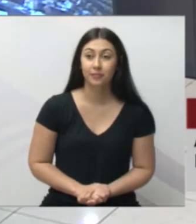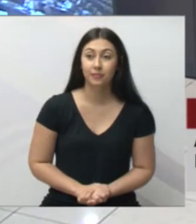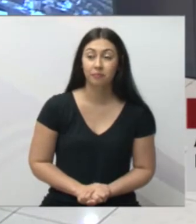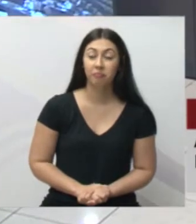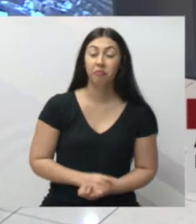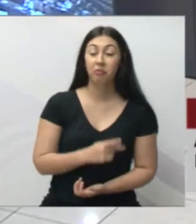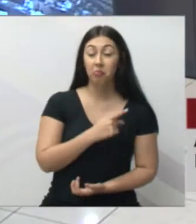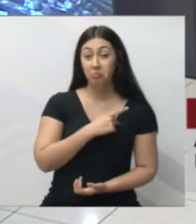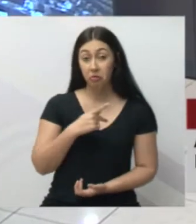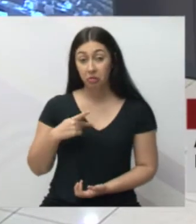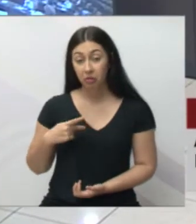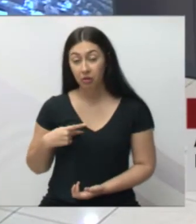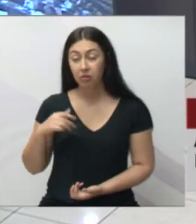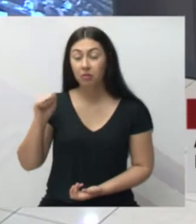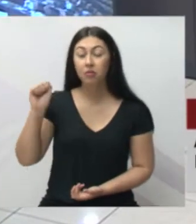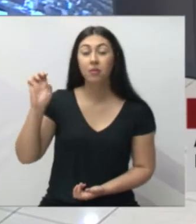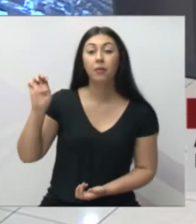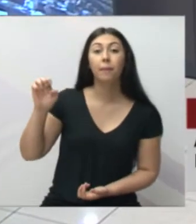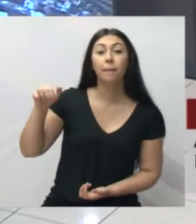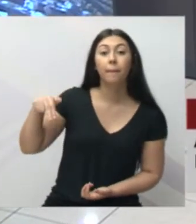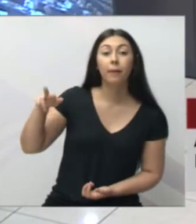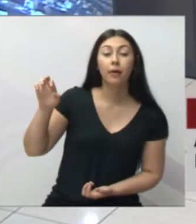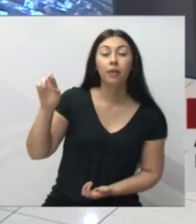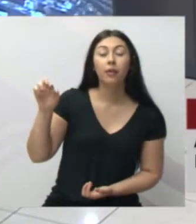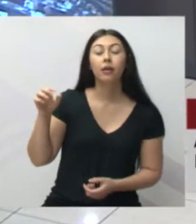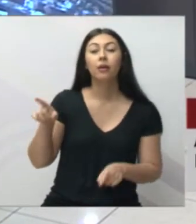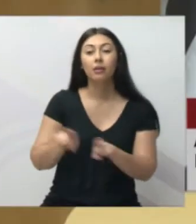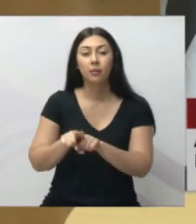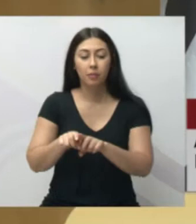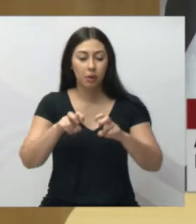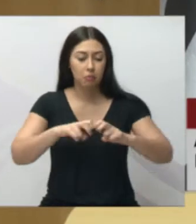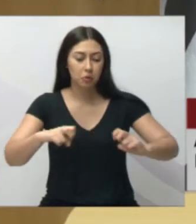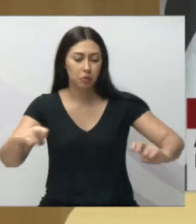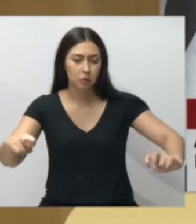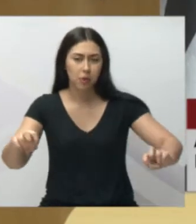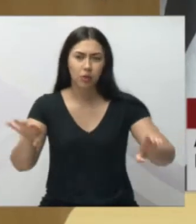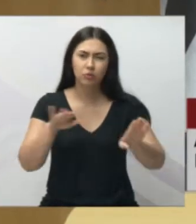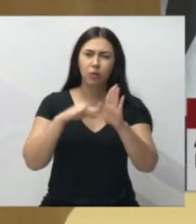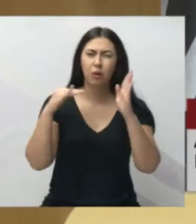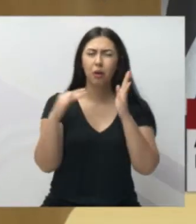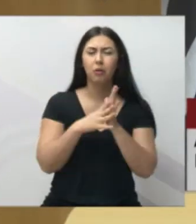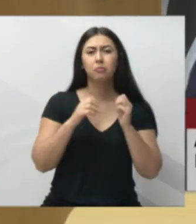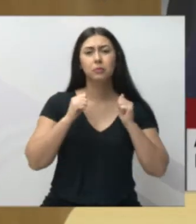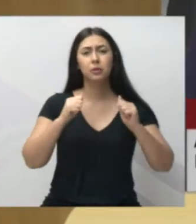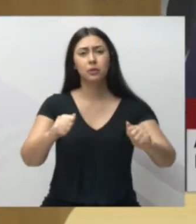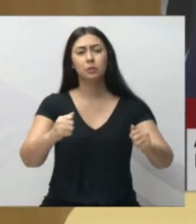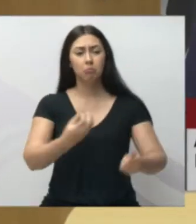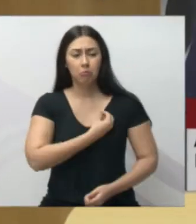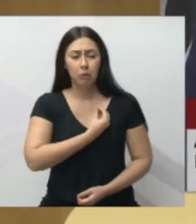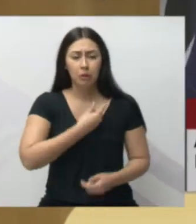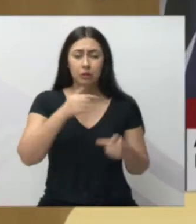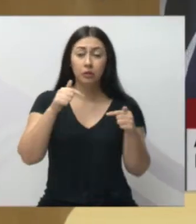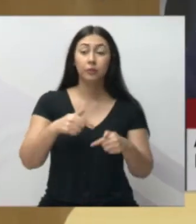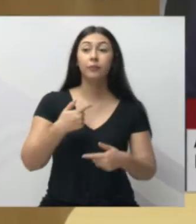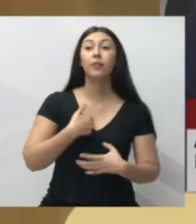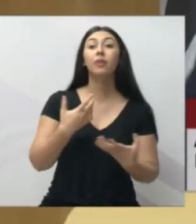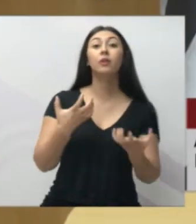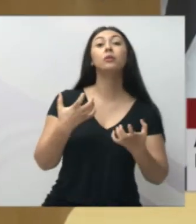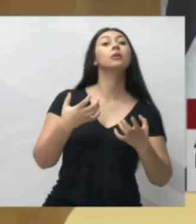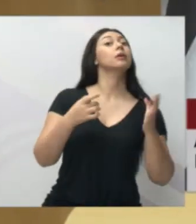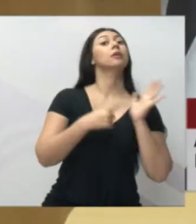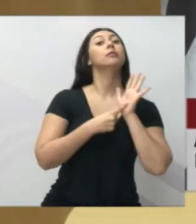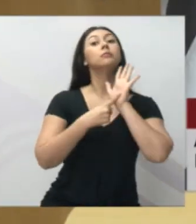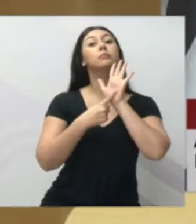Ilustríssimo presidente Abner Madureira, nobre mesa, nobres vereadores, assessores aqui presentes. Eu gostaria de deixar